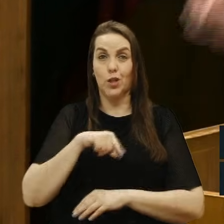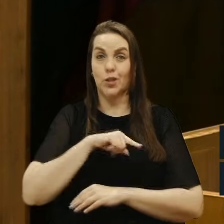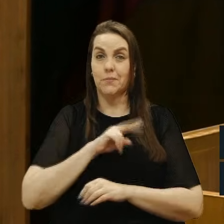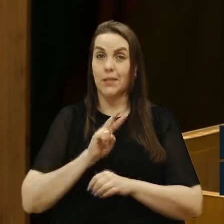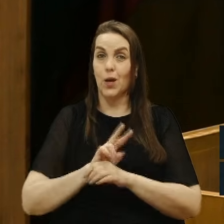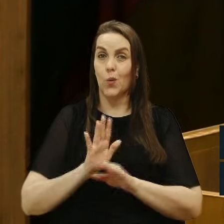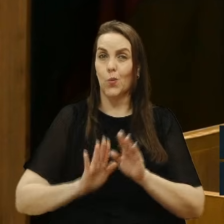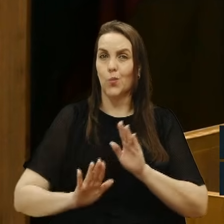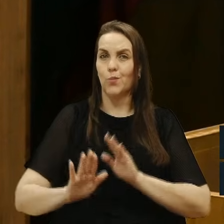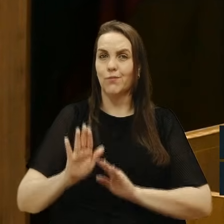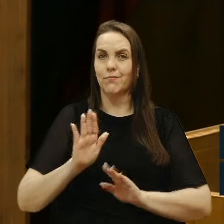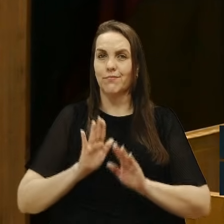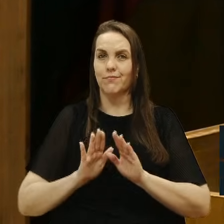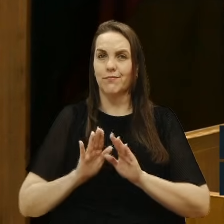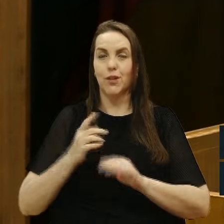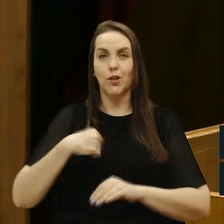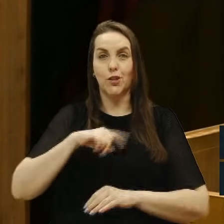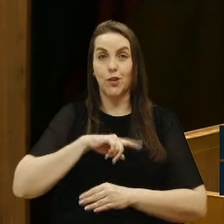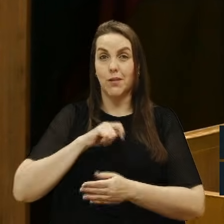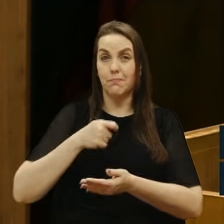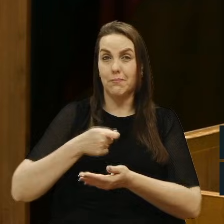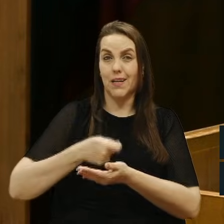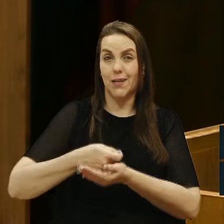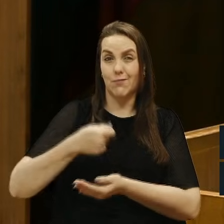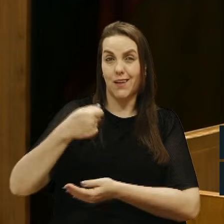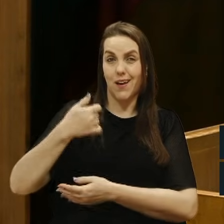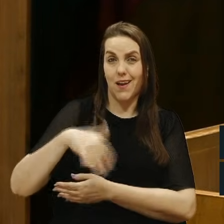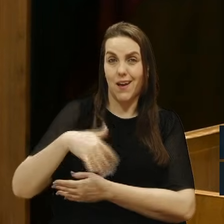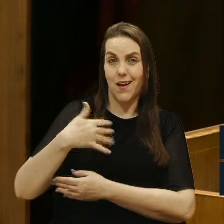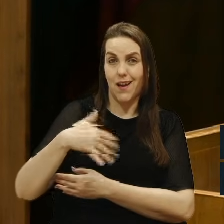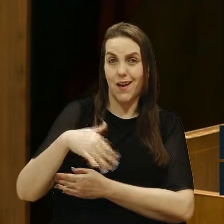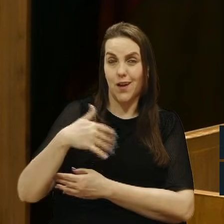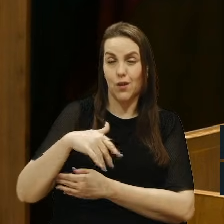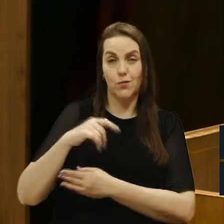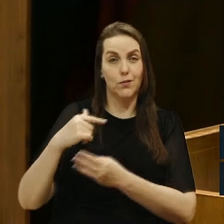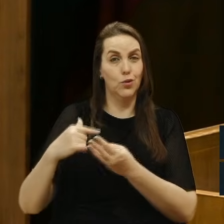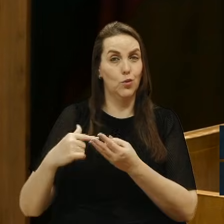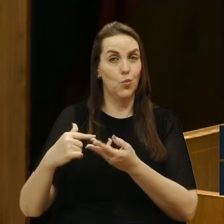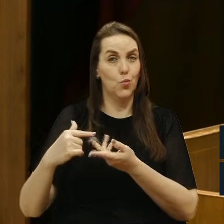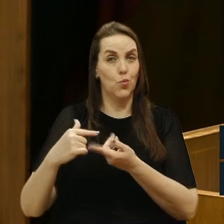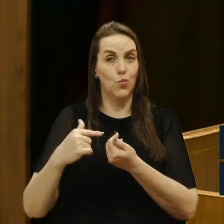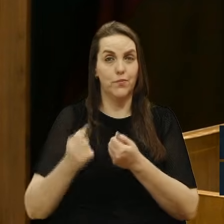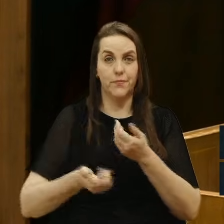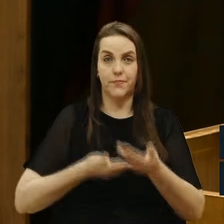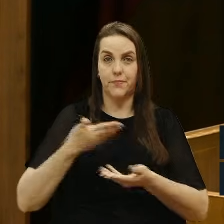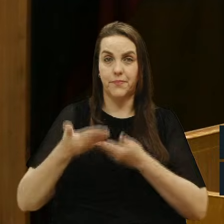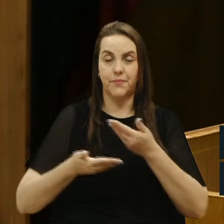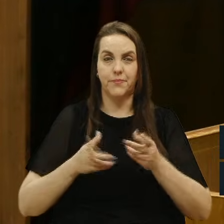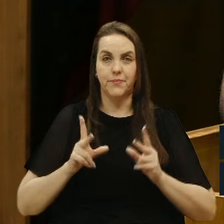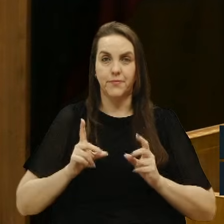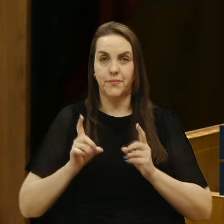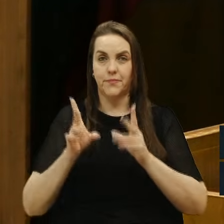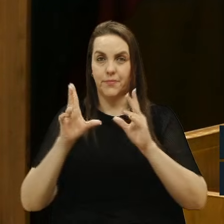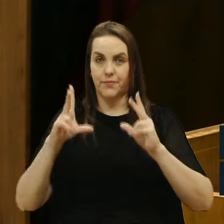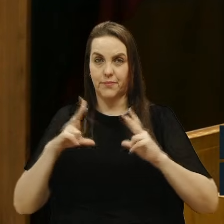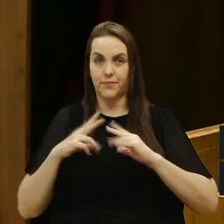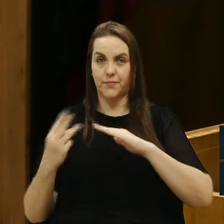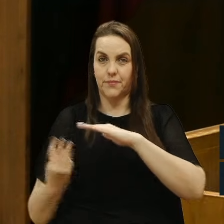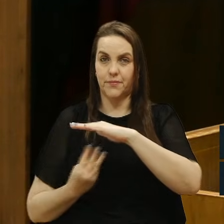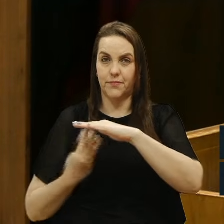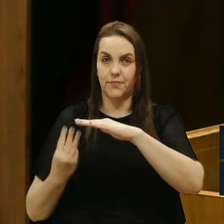cuidado. Pagamos, e pagamos caro, por todos os serviços privatizados e